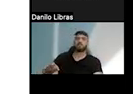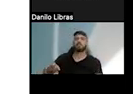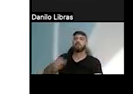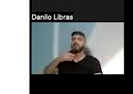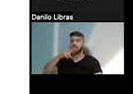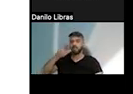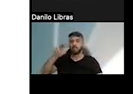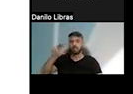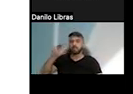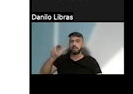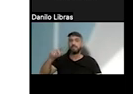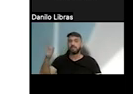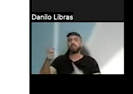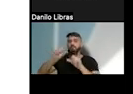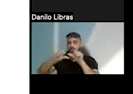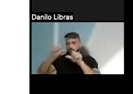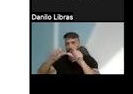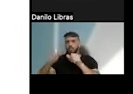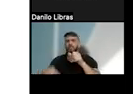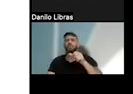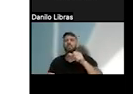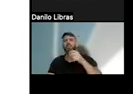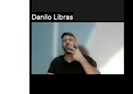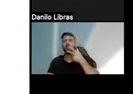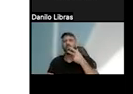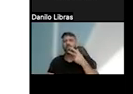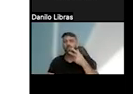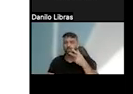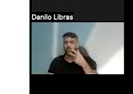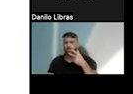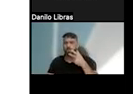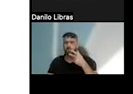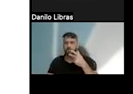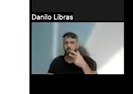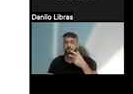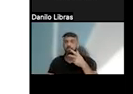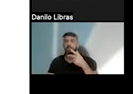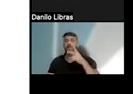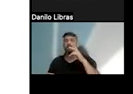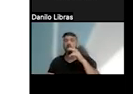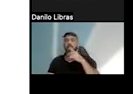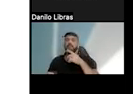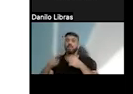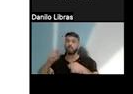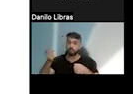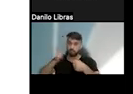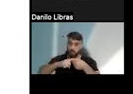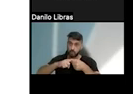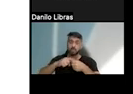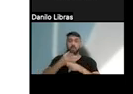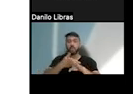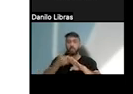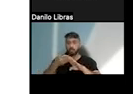retornaria, né, traria ali ao basal, a gente não recuperaria, né, na verdade, né, esse comportamento que a gente